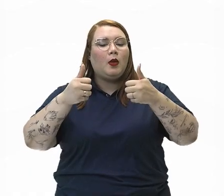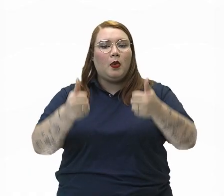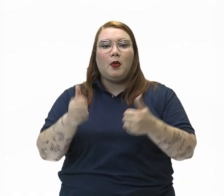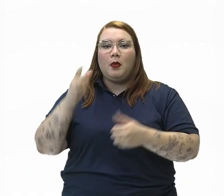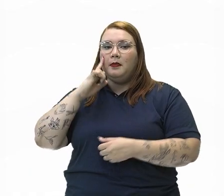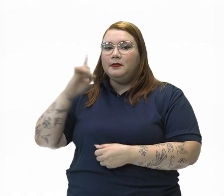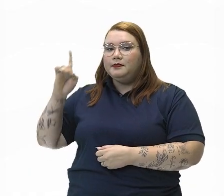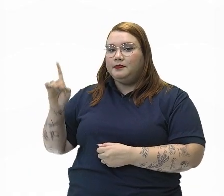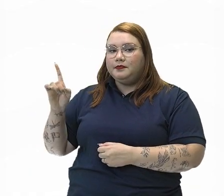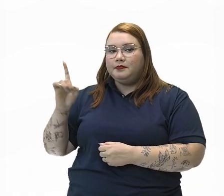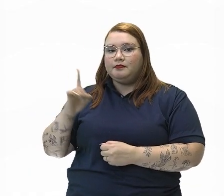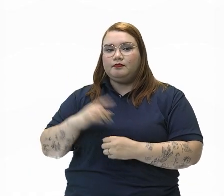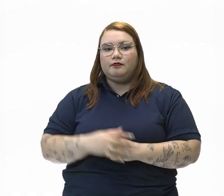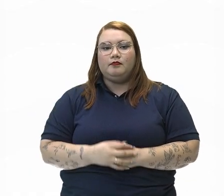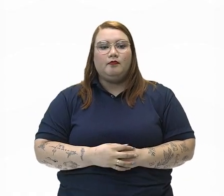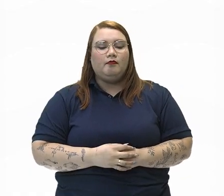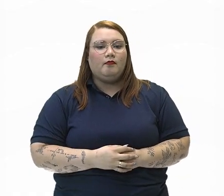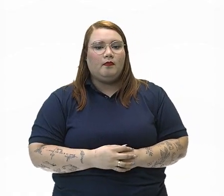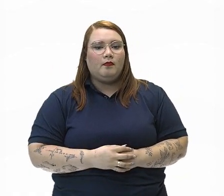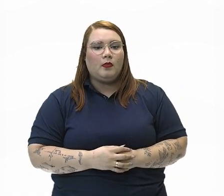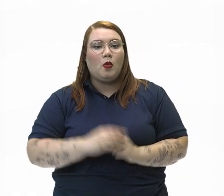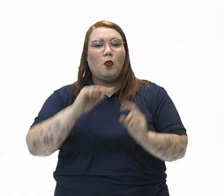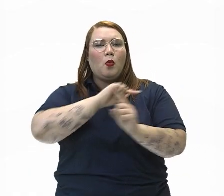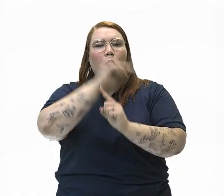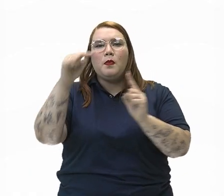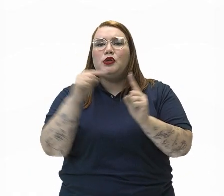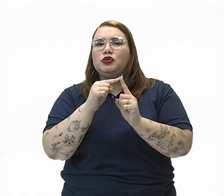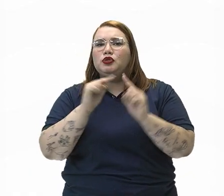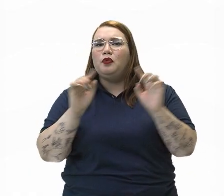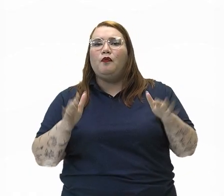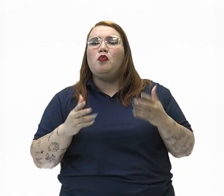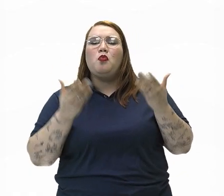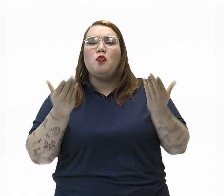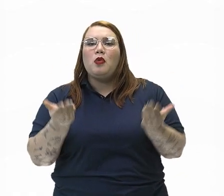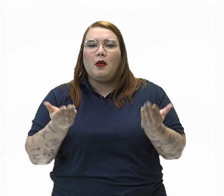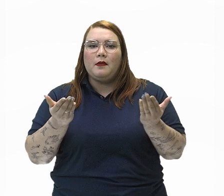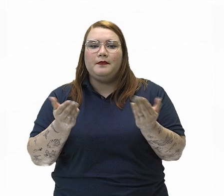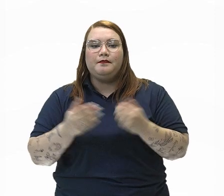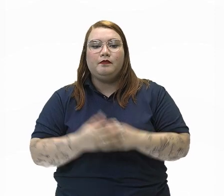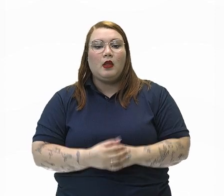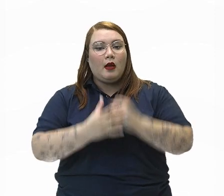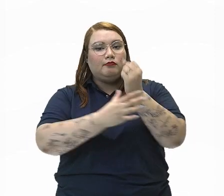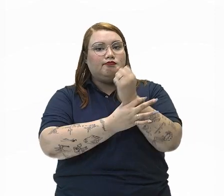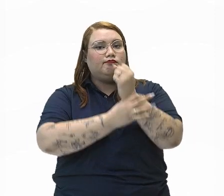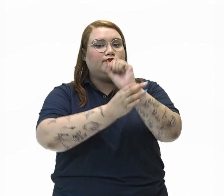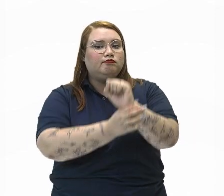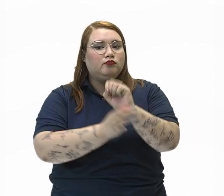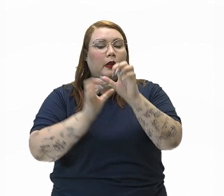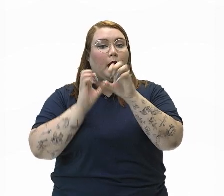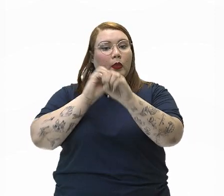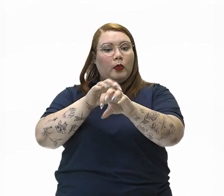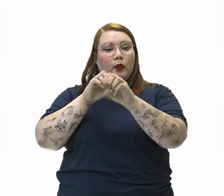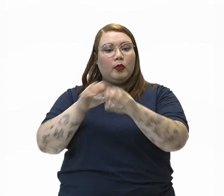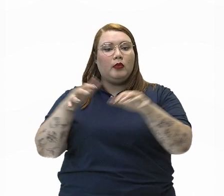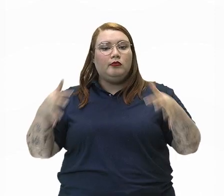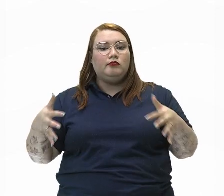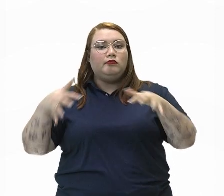nesse objetivo? Qual é o objetivo, né, dessa educação de qualidade? É assegurar a